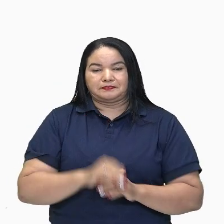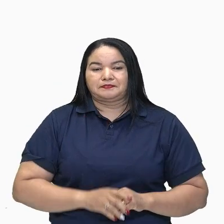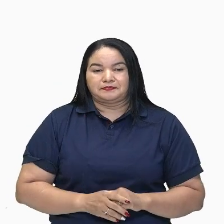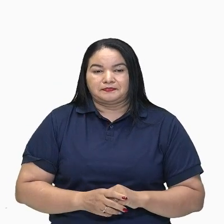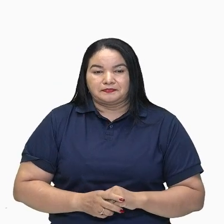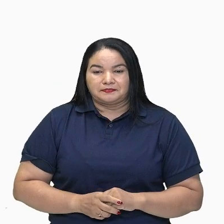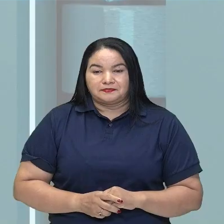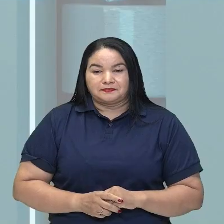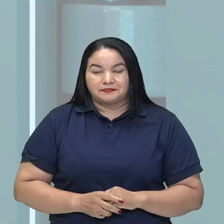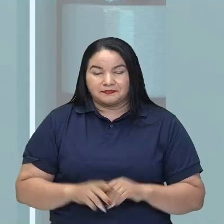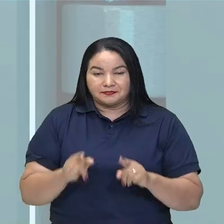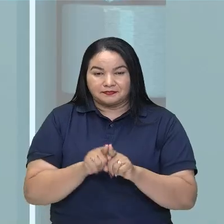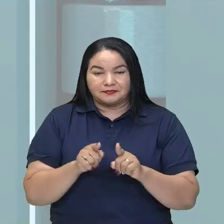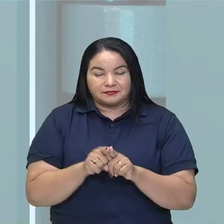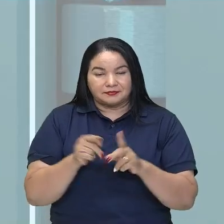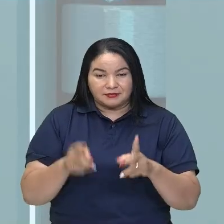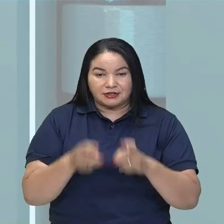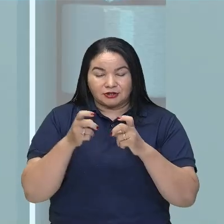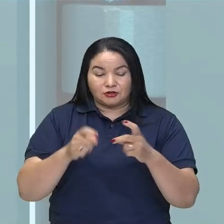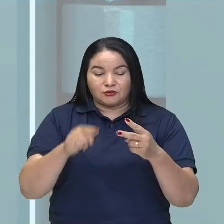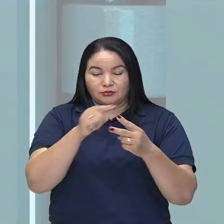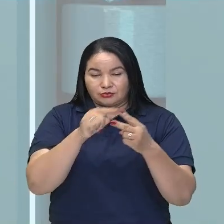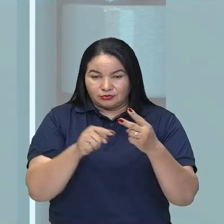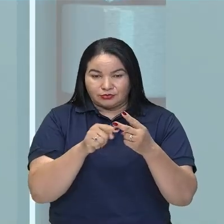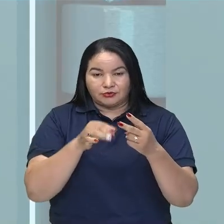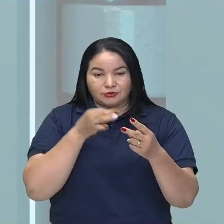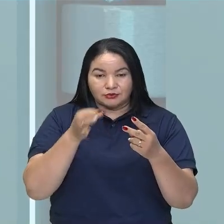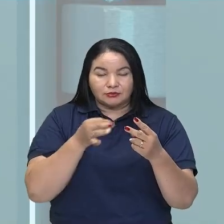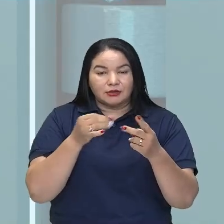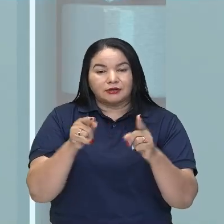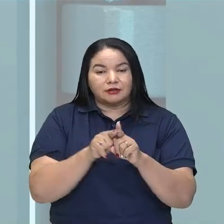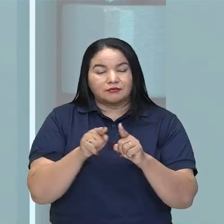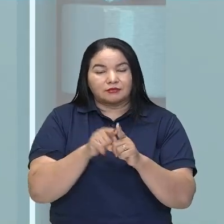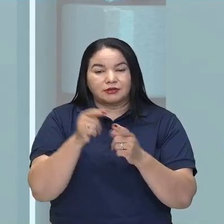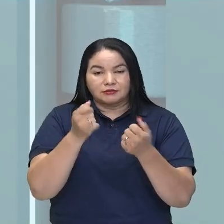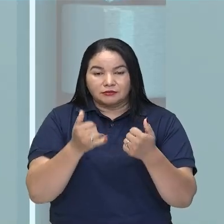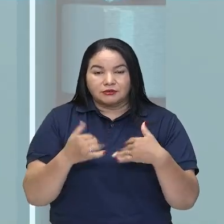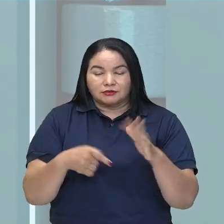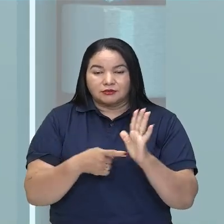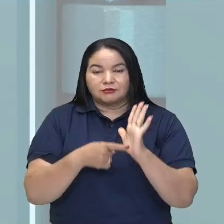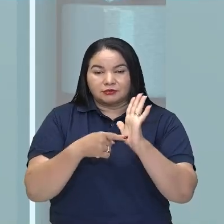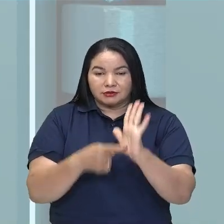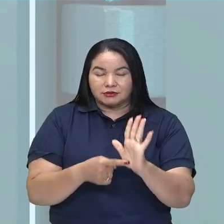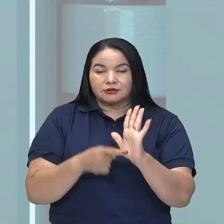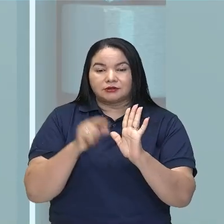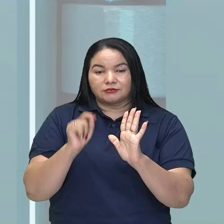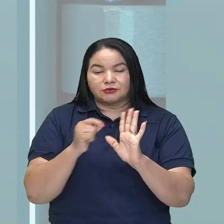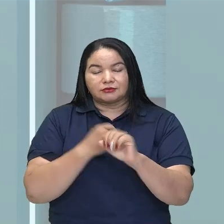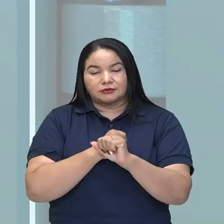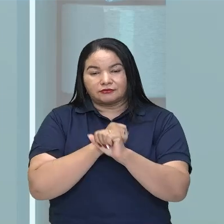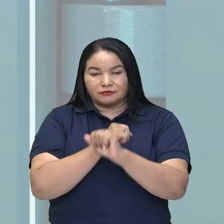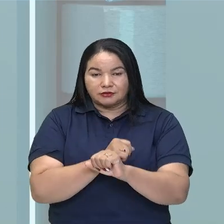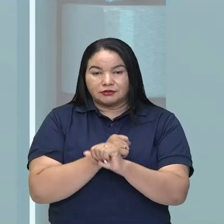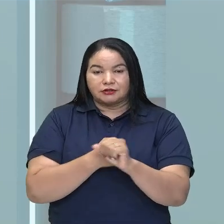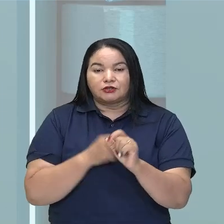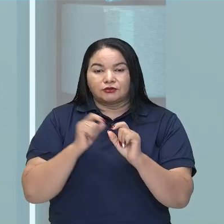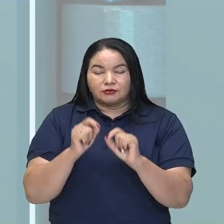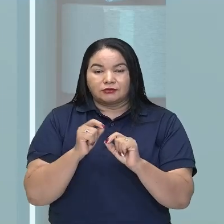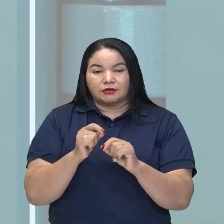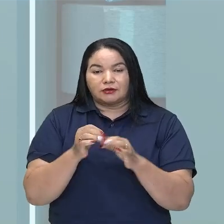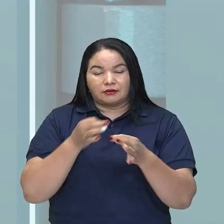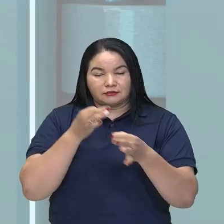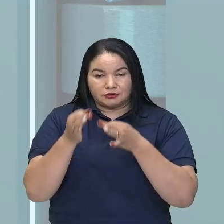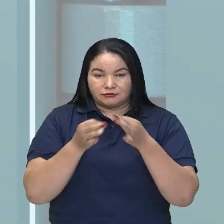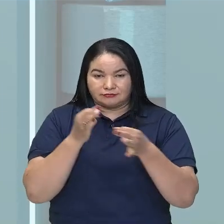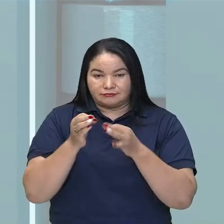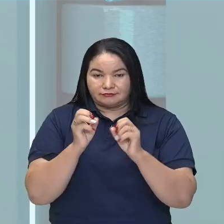que são os dois argumentos que foram trabalhados, que foram apresentados para defender determinado ponto de vista, ou seja,